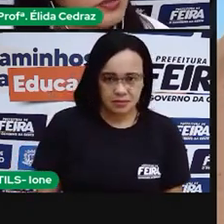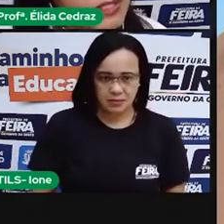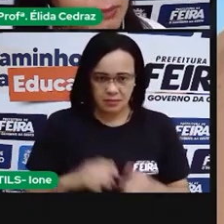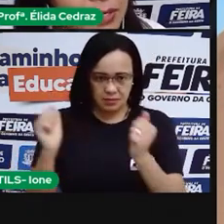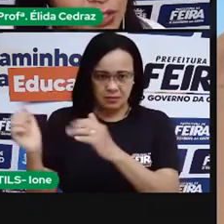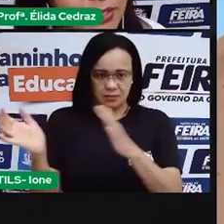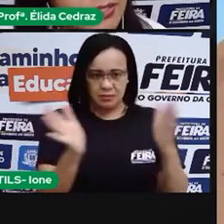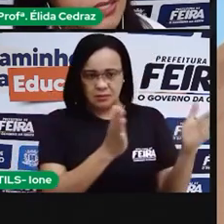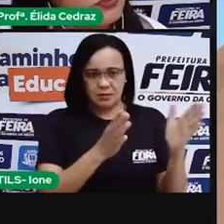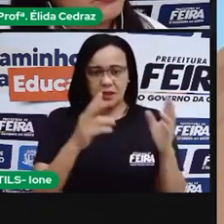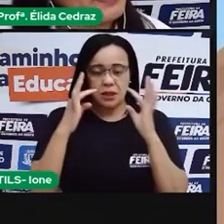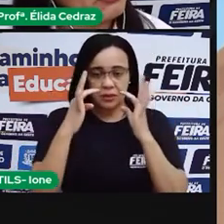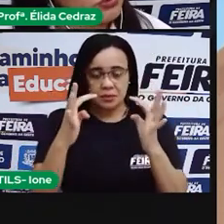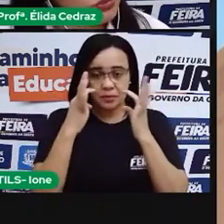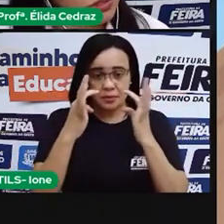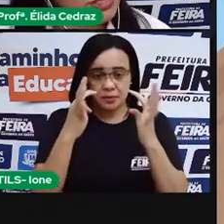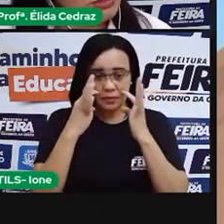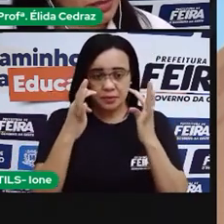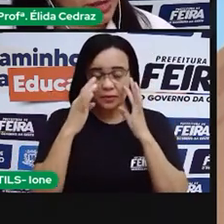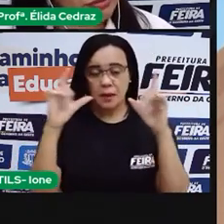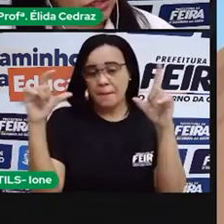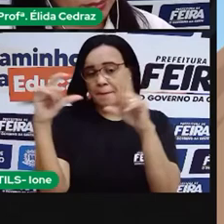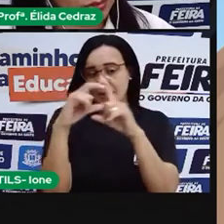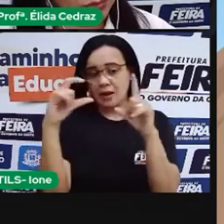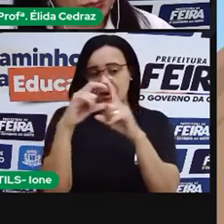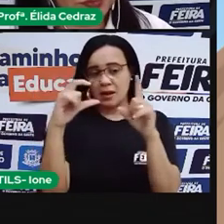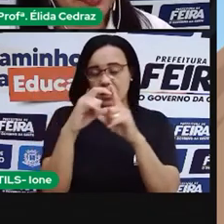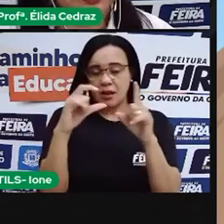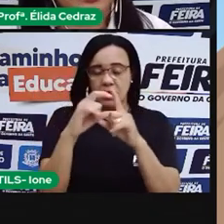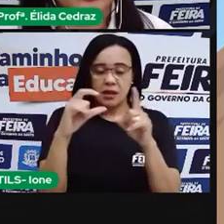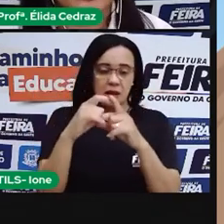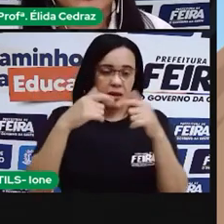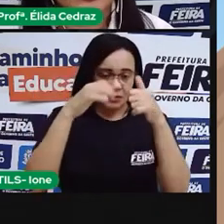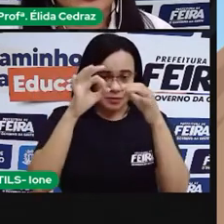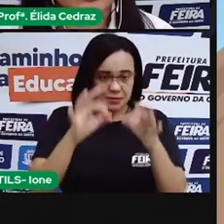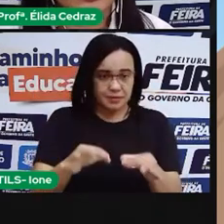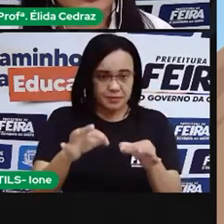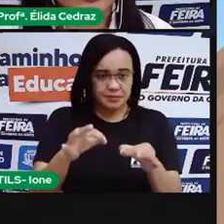E eu quero que você preste atenção na pronúncia das palavras, tá bom?